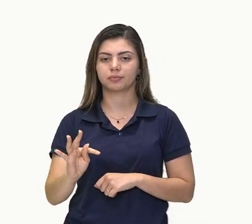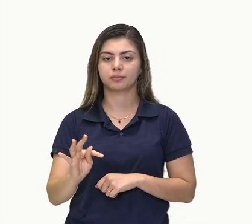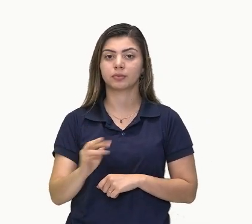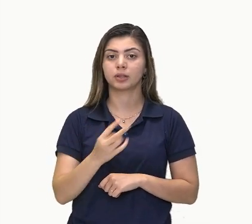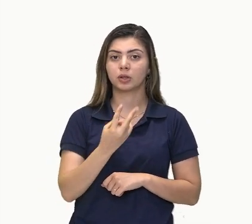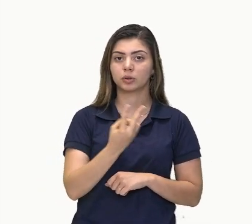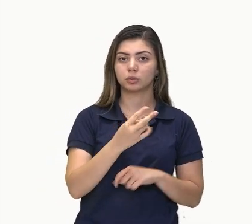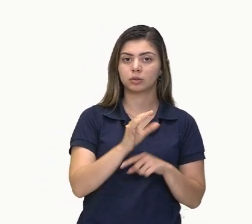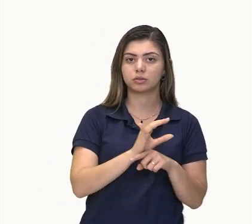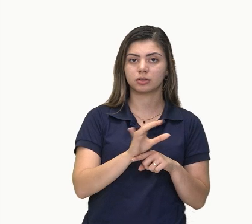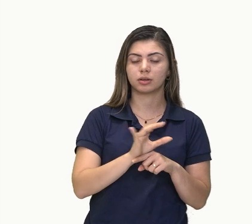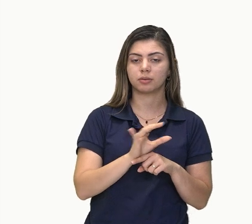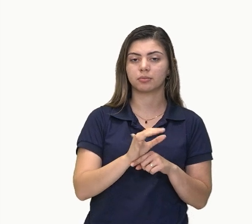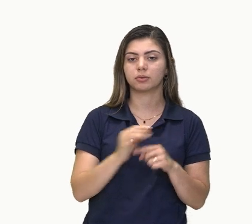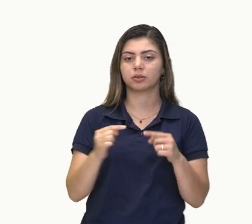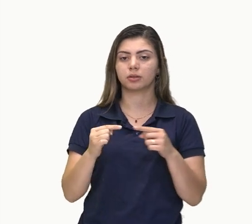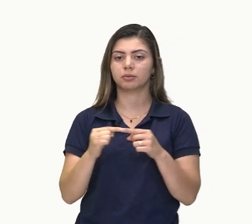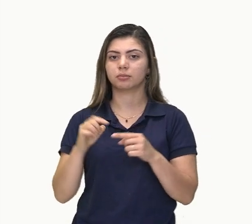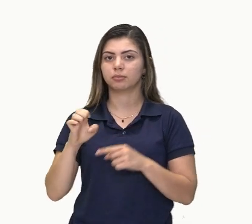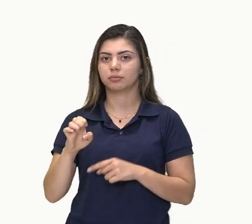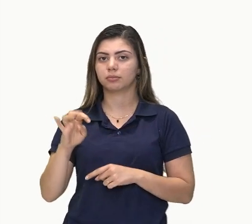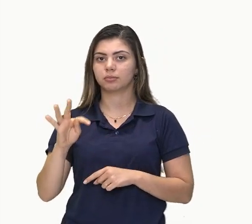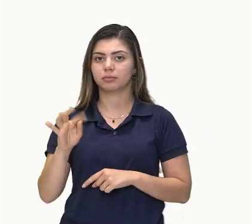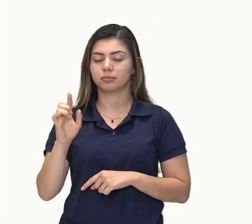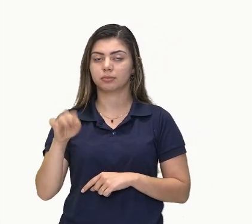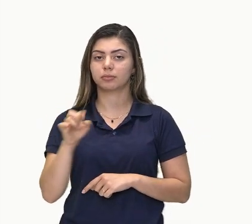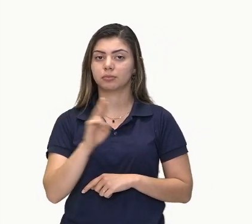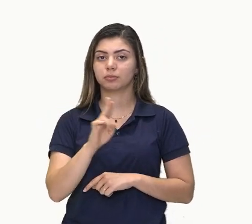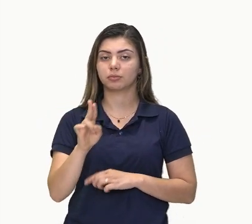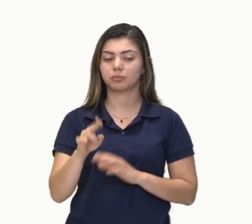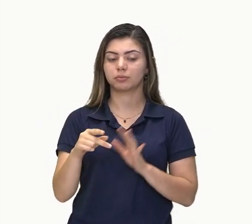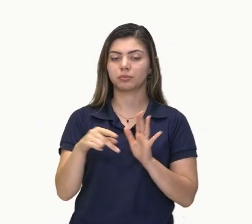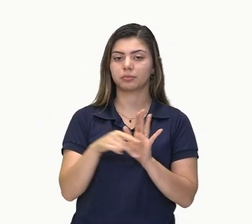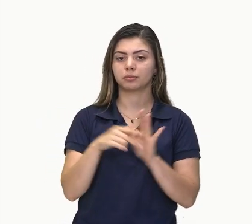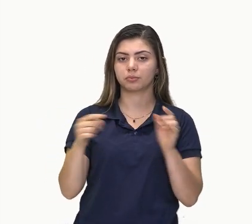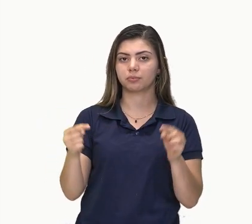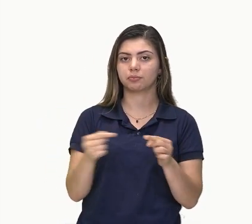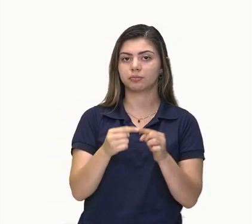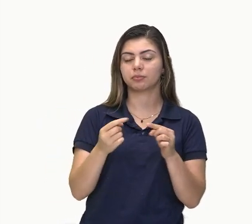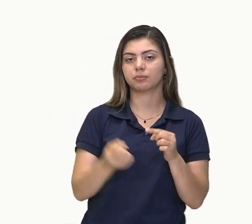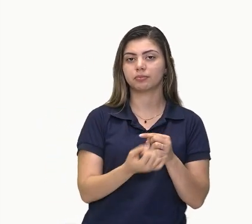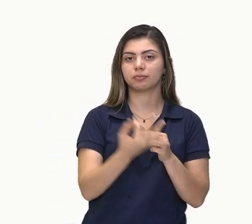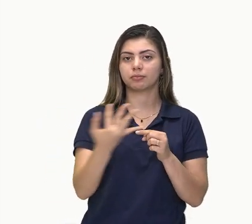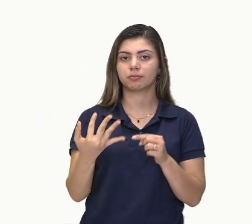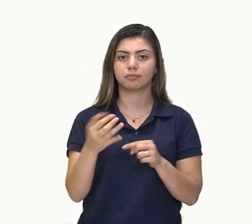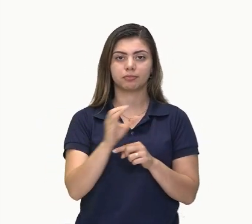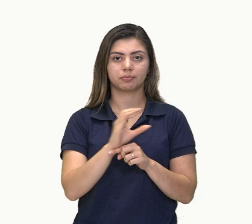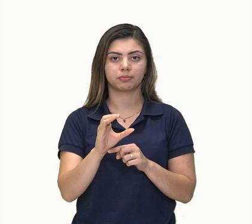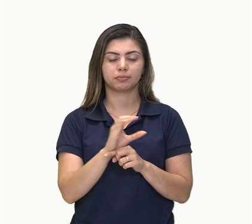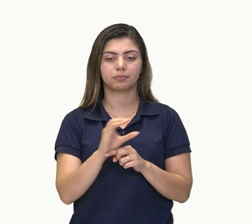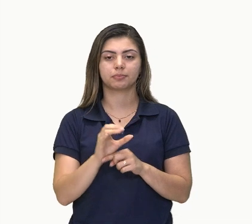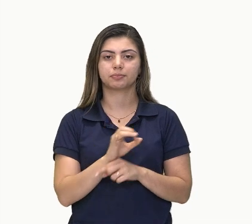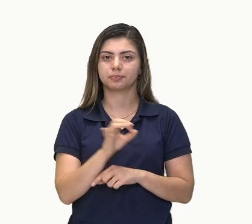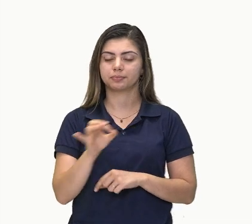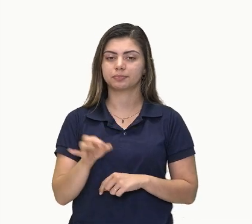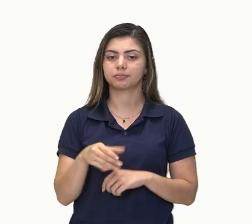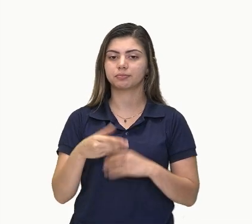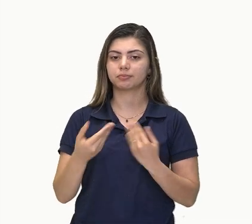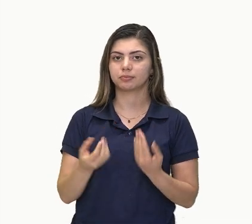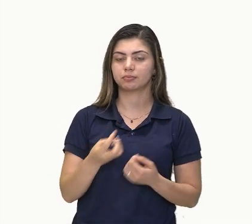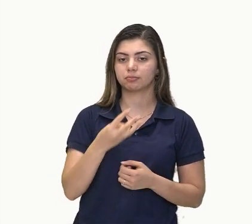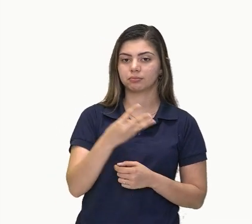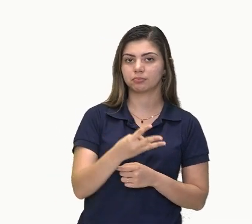2 carbonos et. Isso é a nomenclatura, tá? Tô só relembrando aqui. 3 é